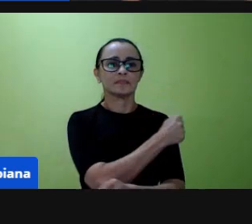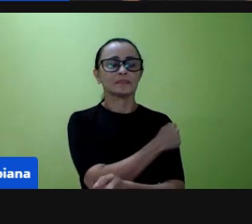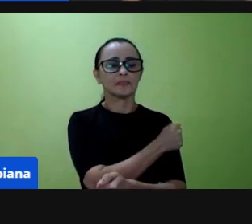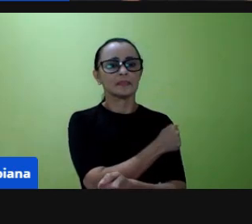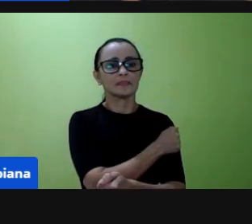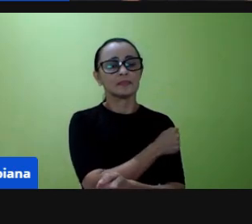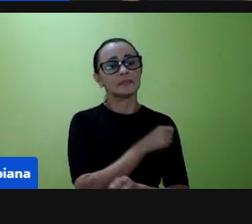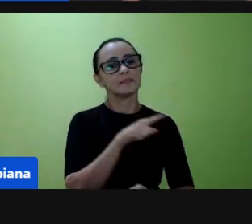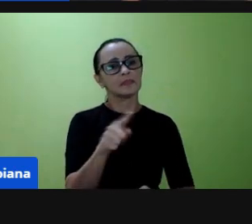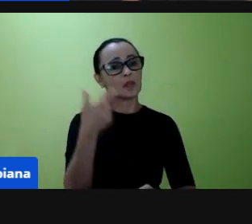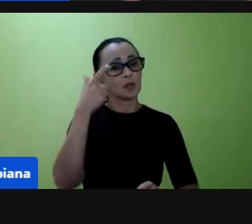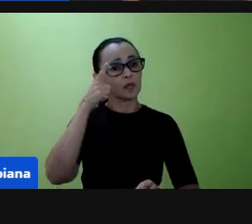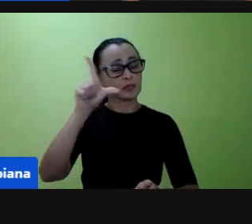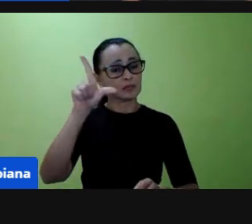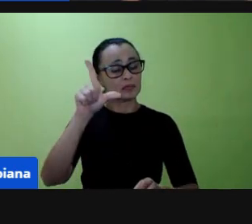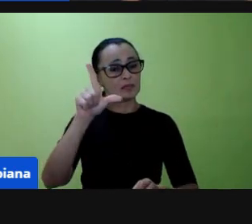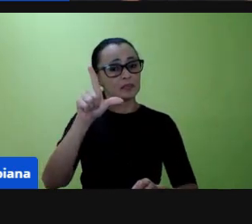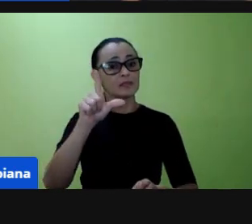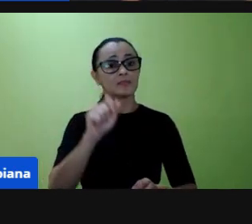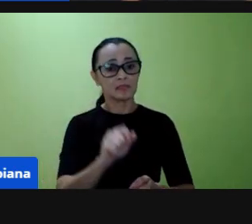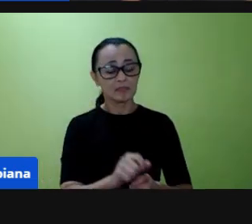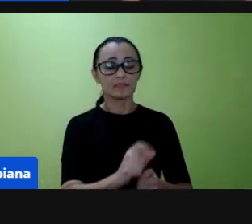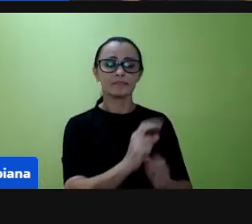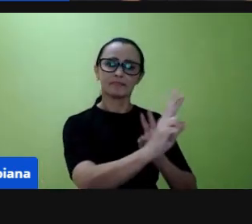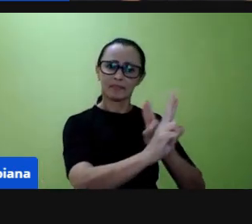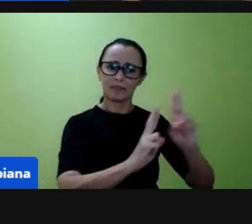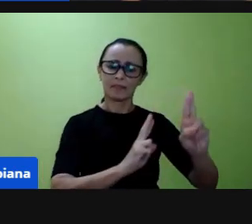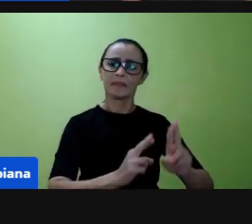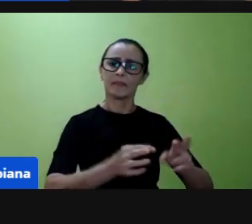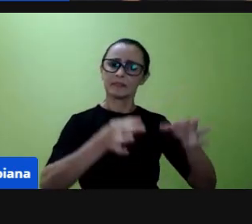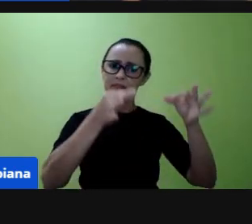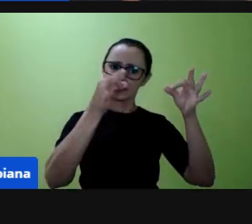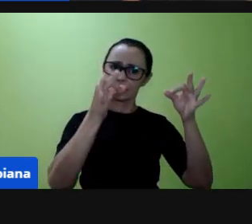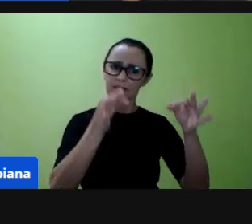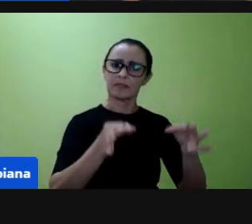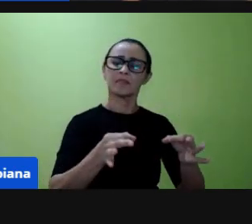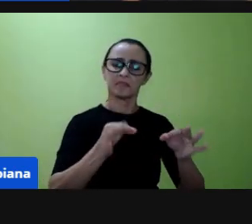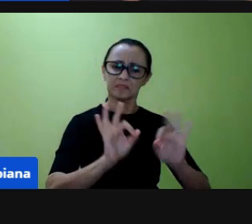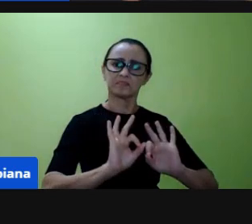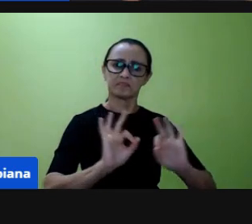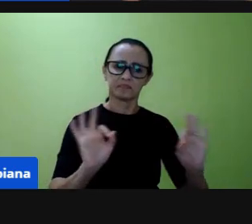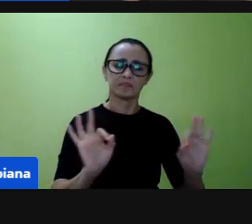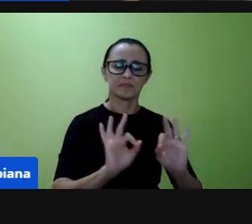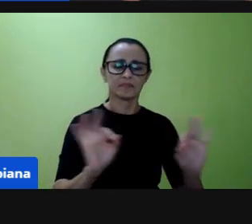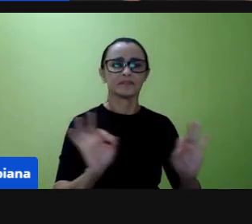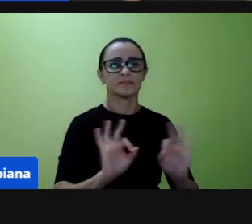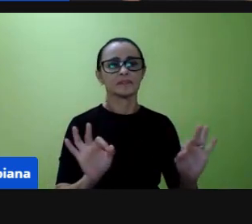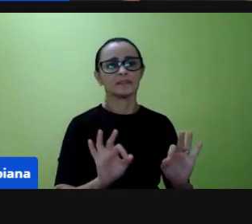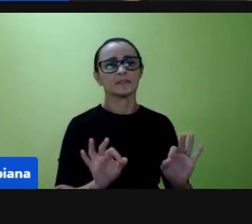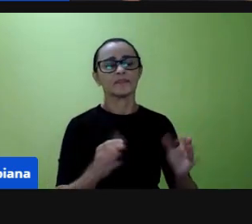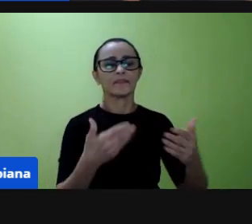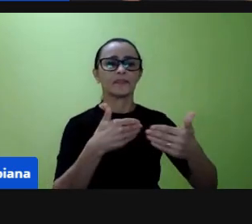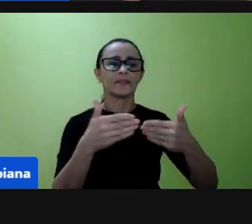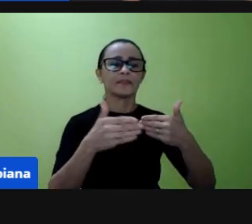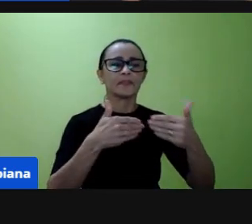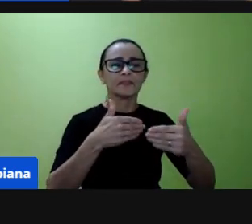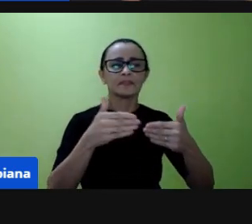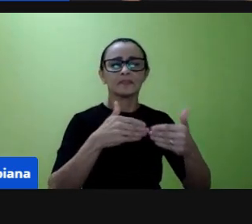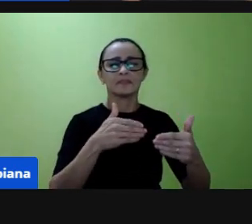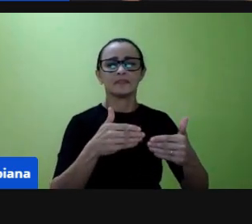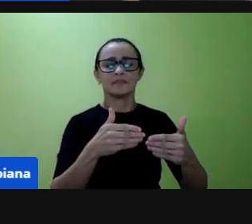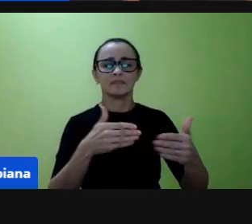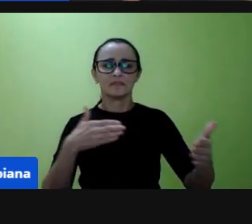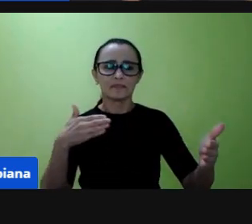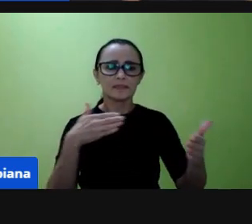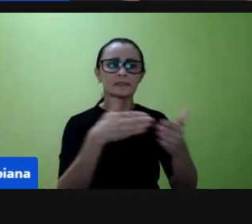alcançar resultados, têm conseguido atingir os seus alunos, mesmo diante de inúmeras